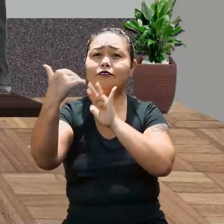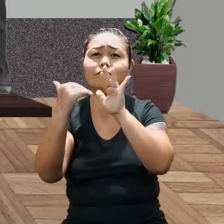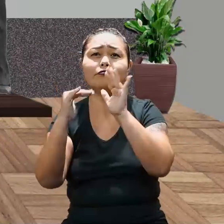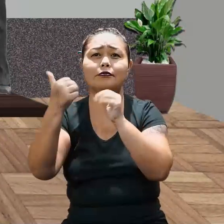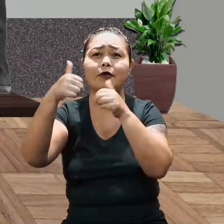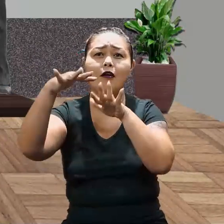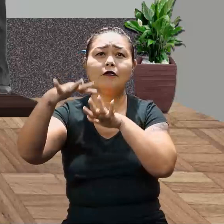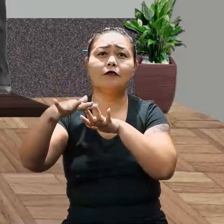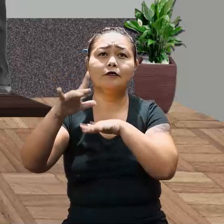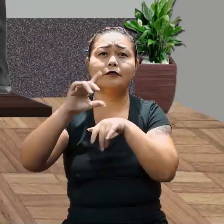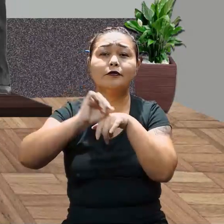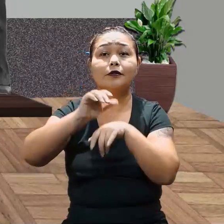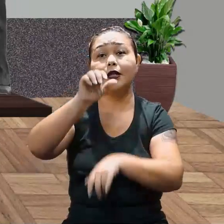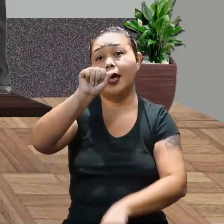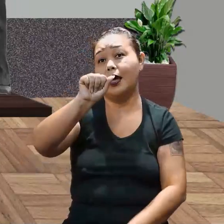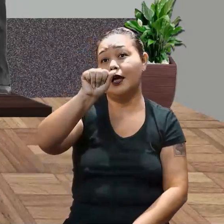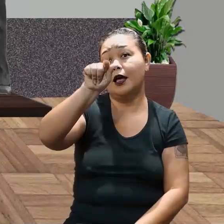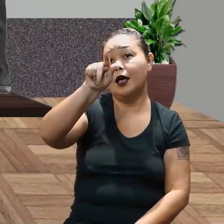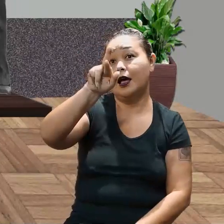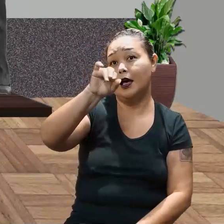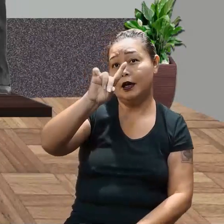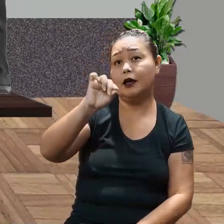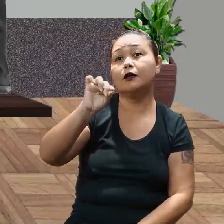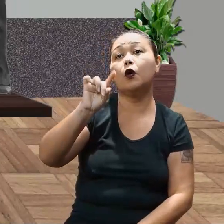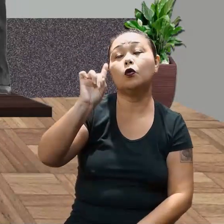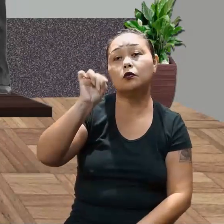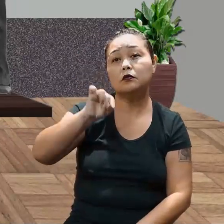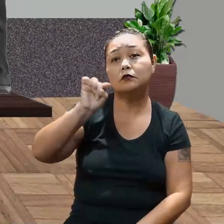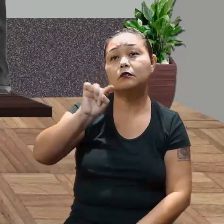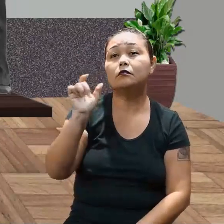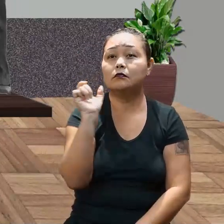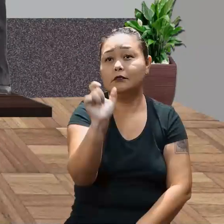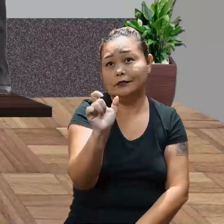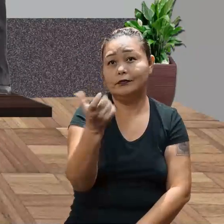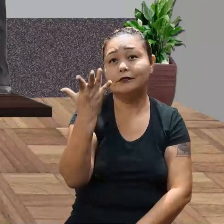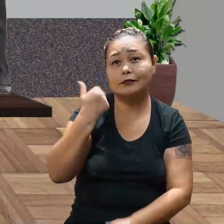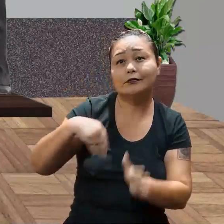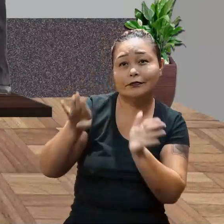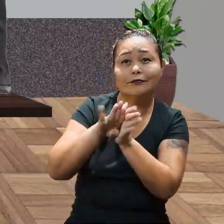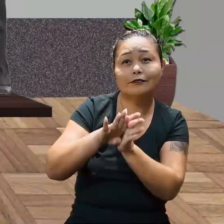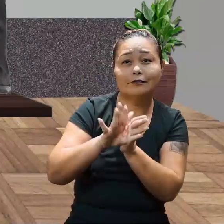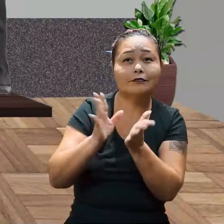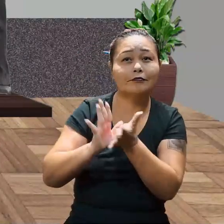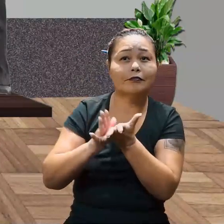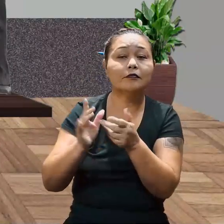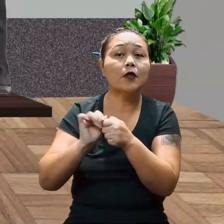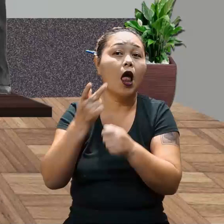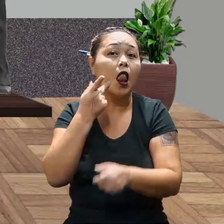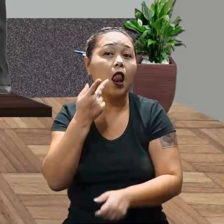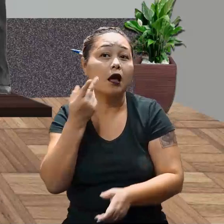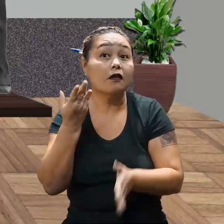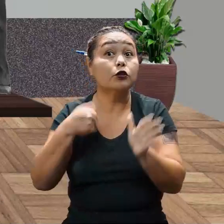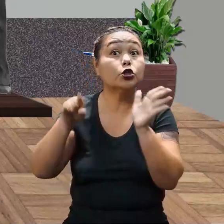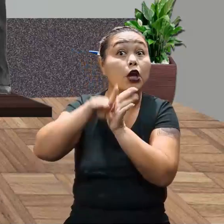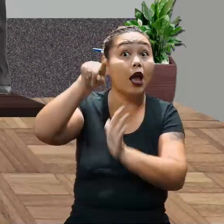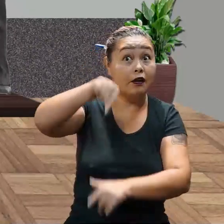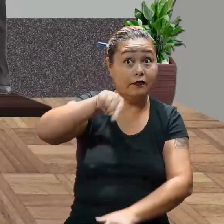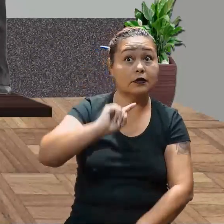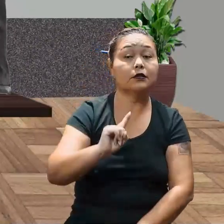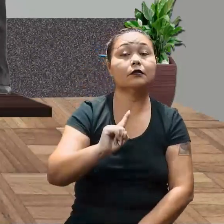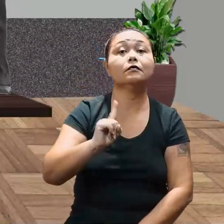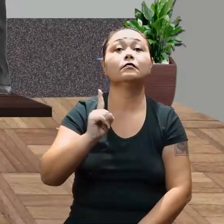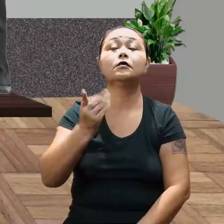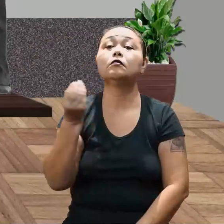ali onde os arigóis, que era o nome pejorativo que se dava a quem vinha, o cearense que vinha lá do Nordeste, e eles